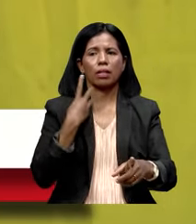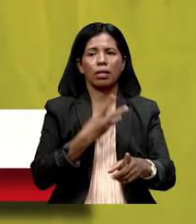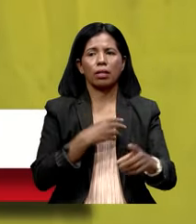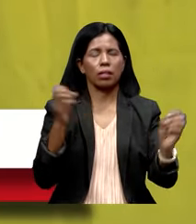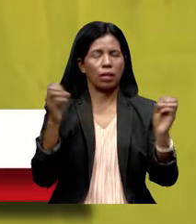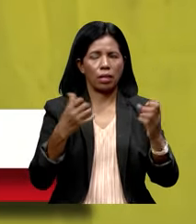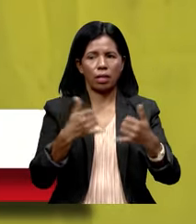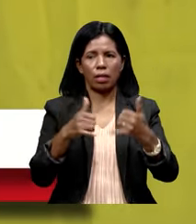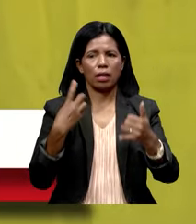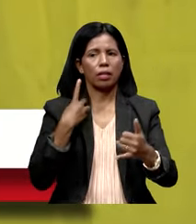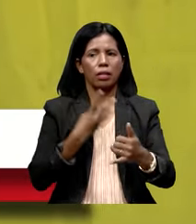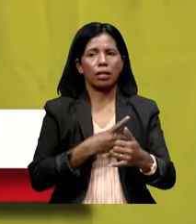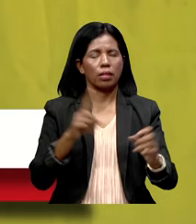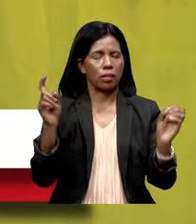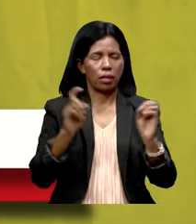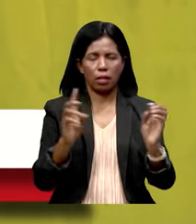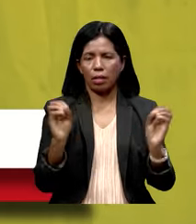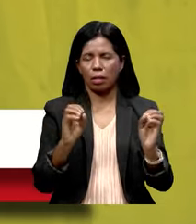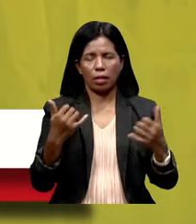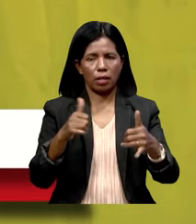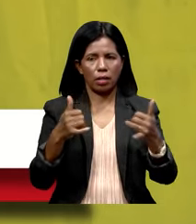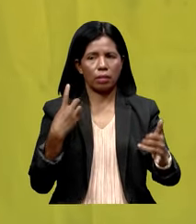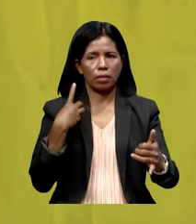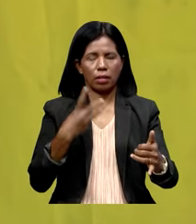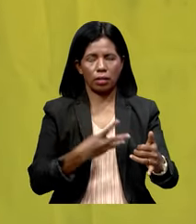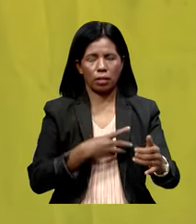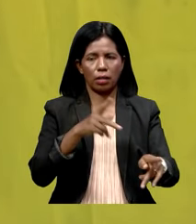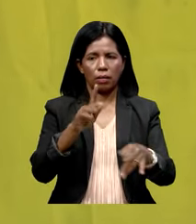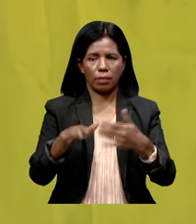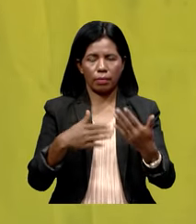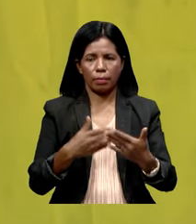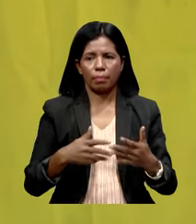halimar i ita nunca mais halimar ho ita ni ukun rasikan.